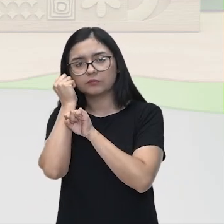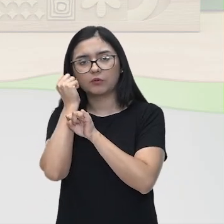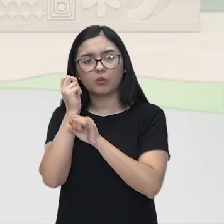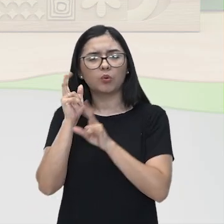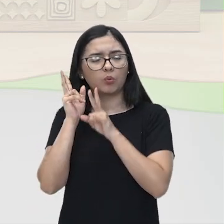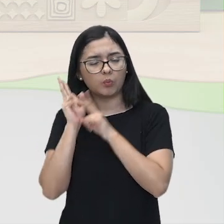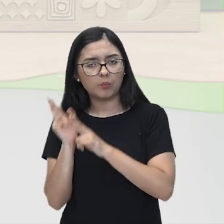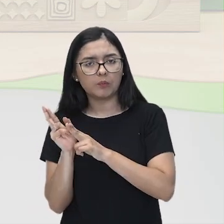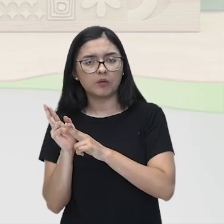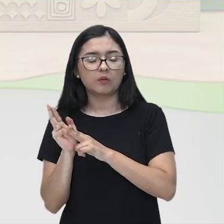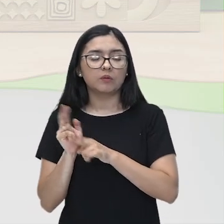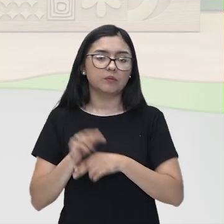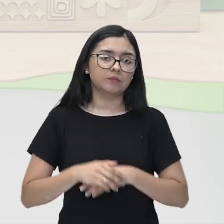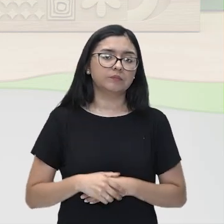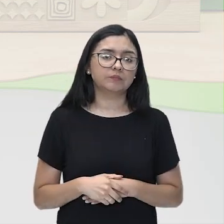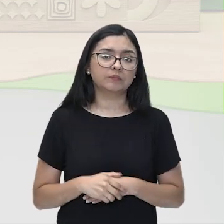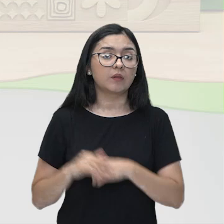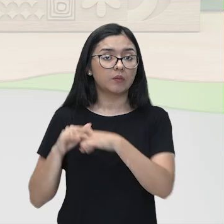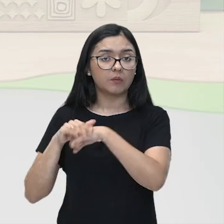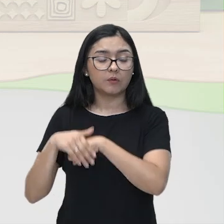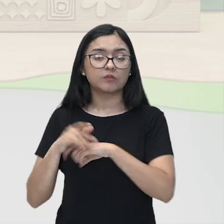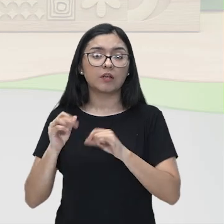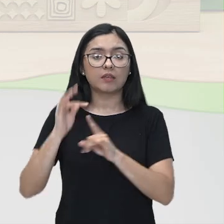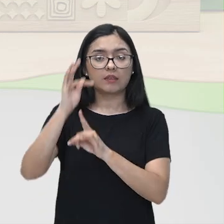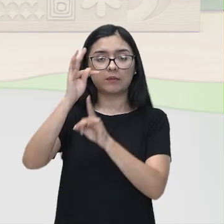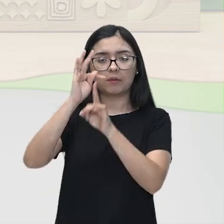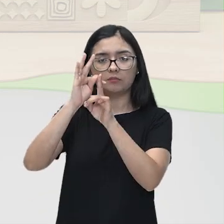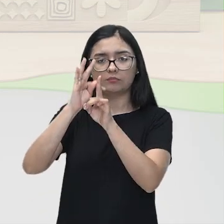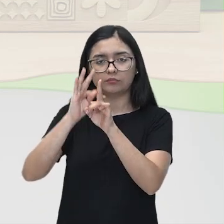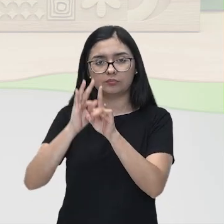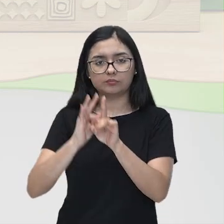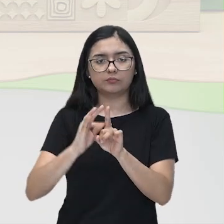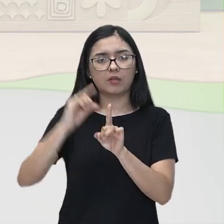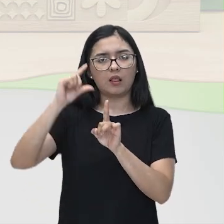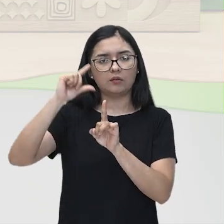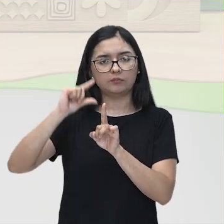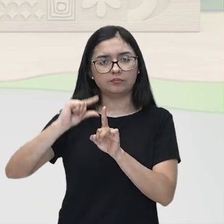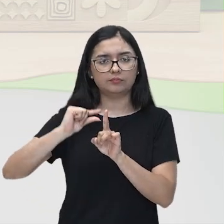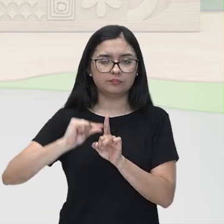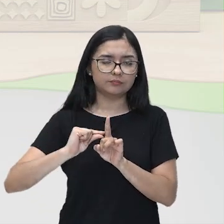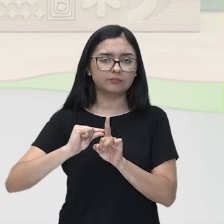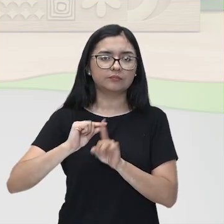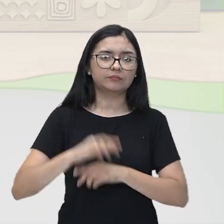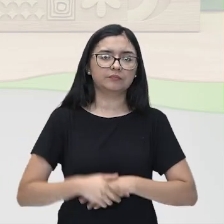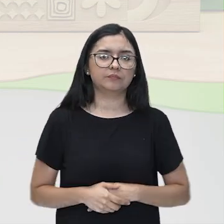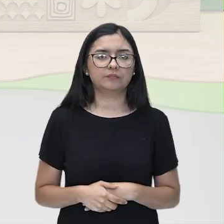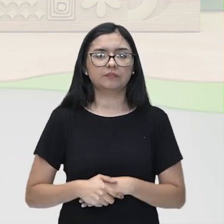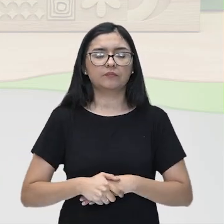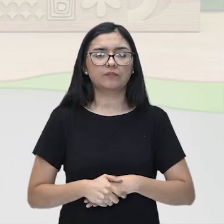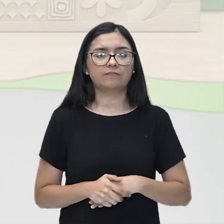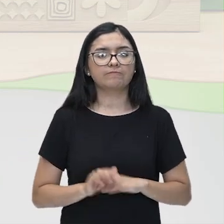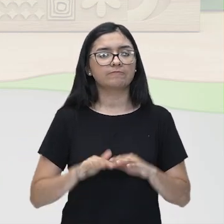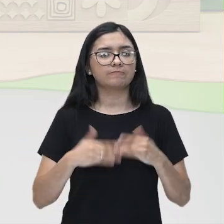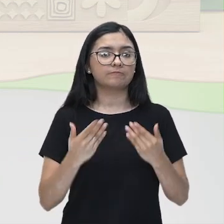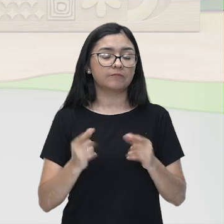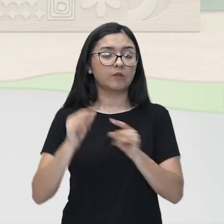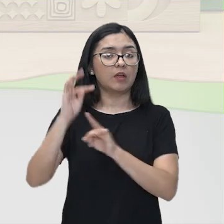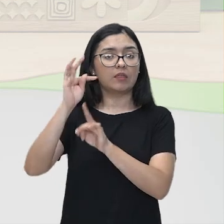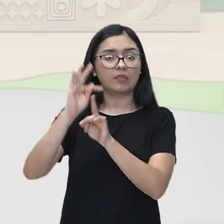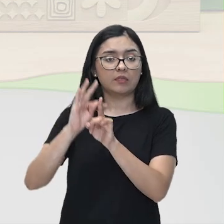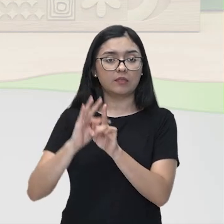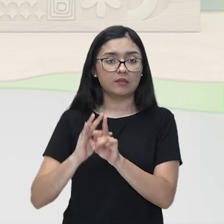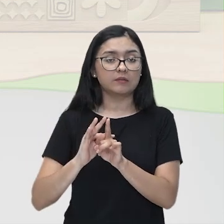está dormindo, essa temperatura vai e diminui, certo? E com a